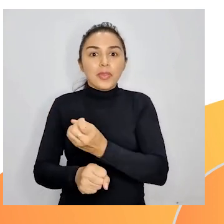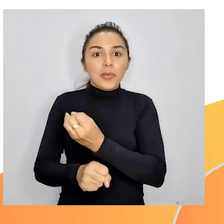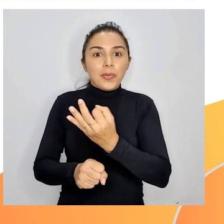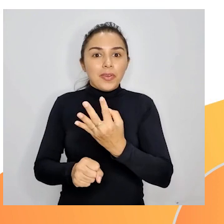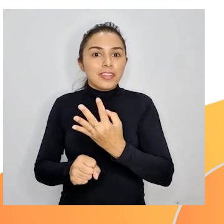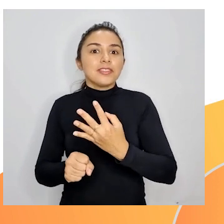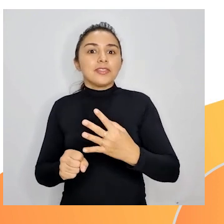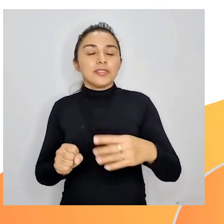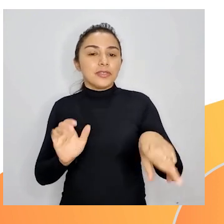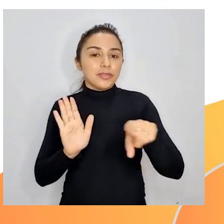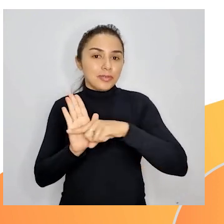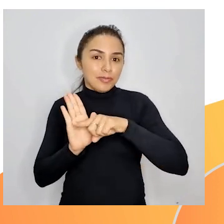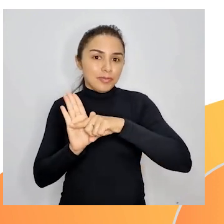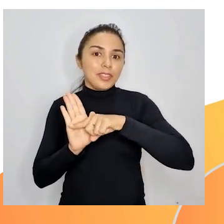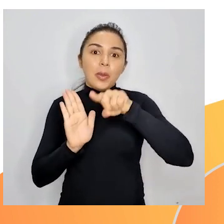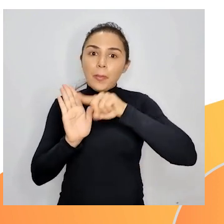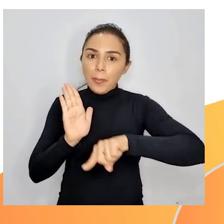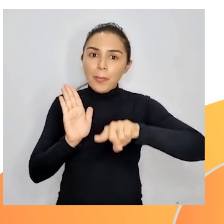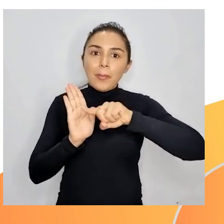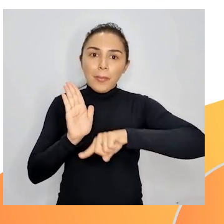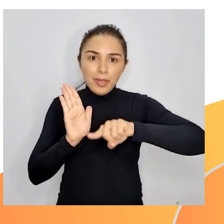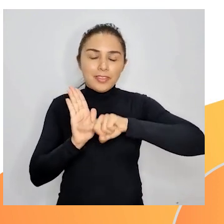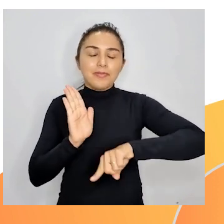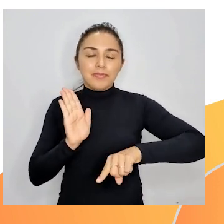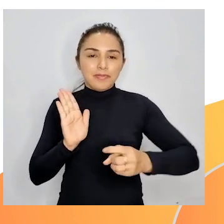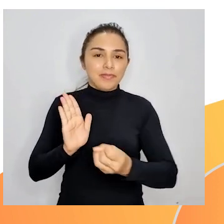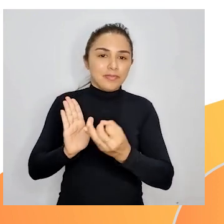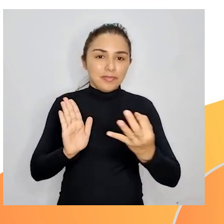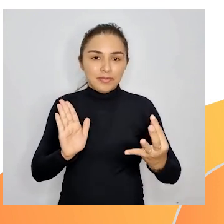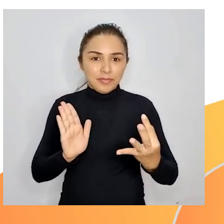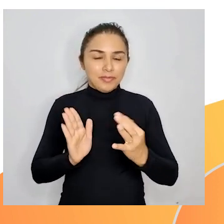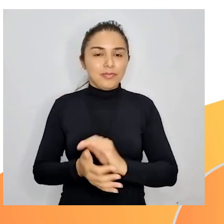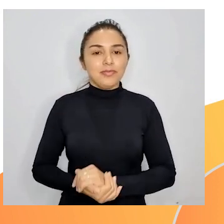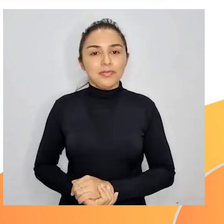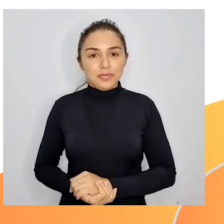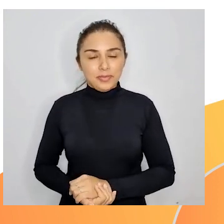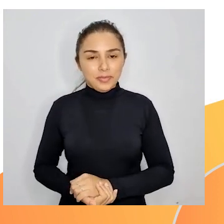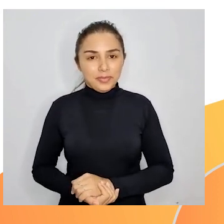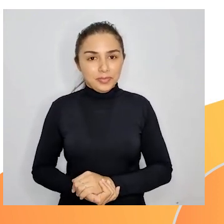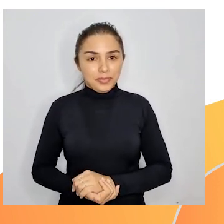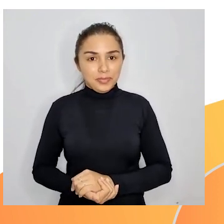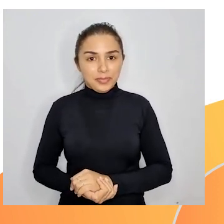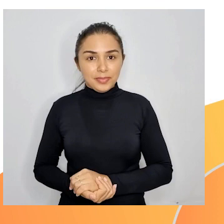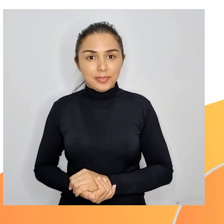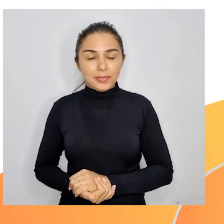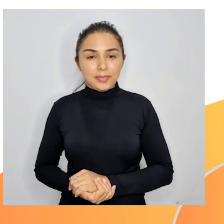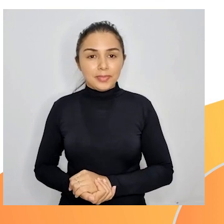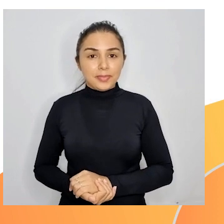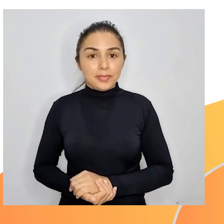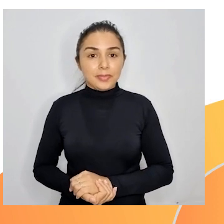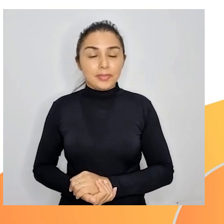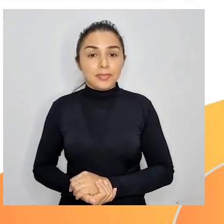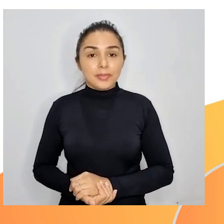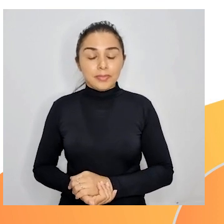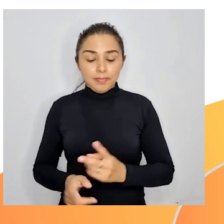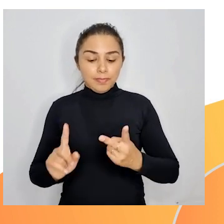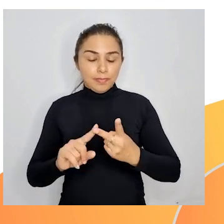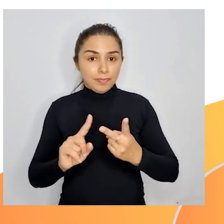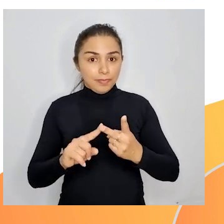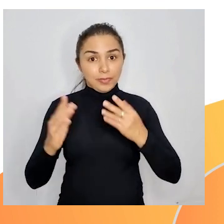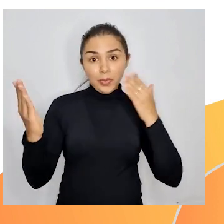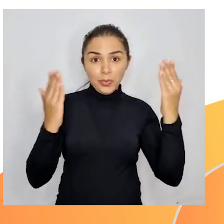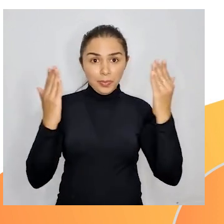da subtração, de retirar uma quantidade de um total. A outra é comparar. Vamos